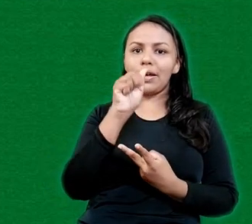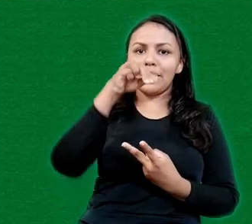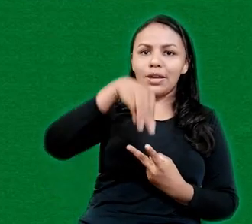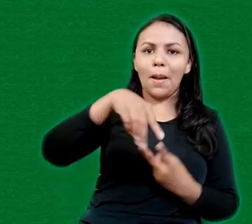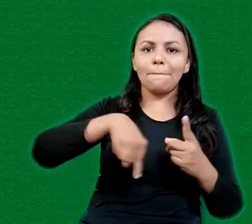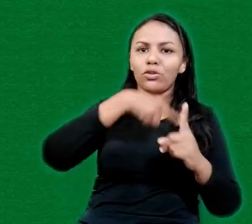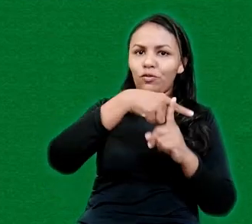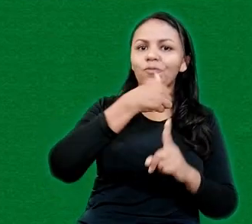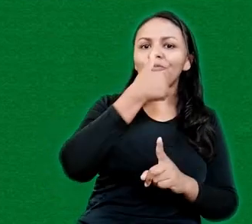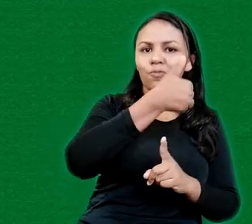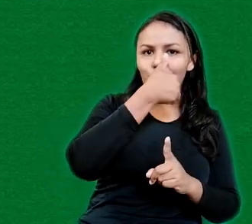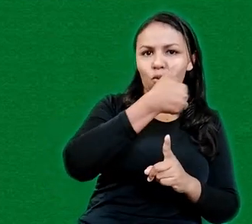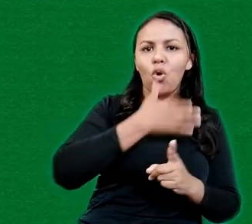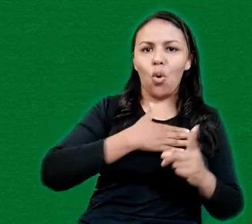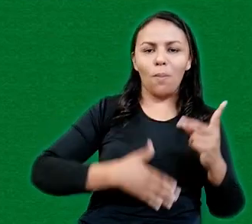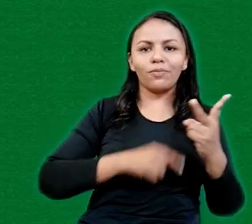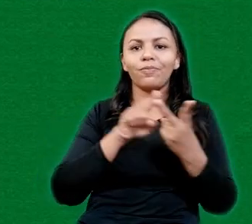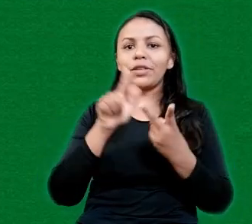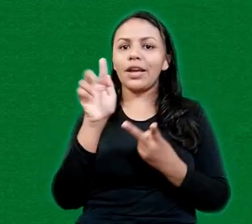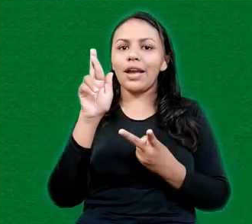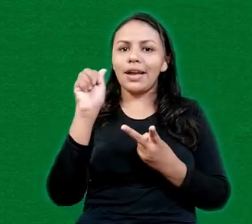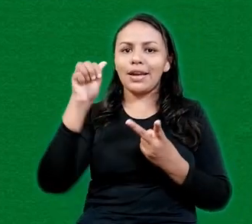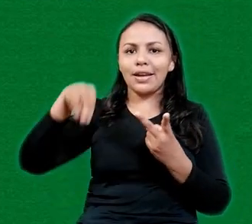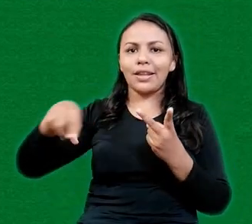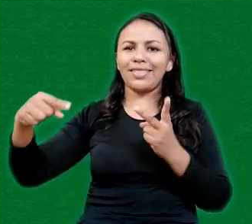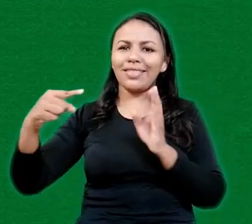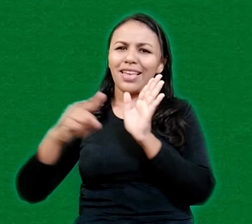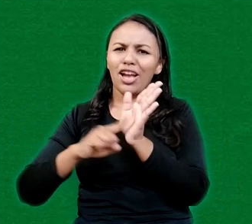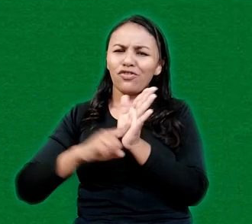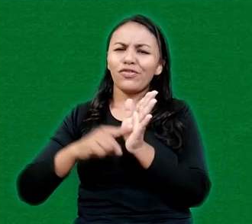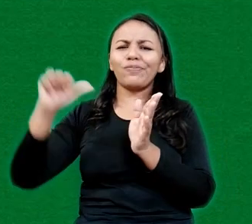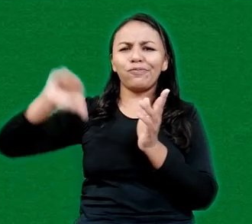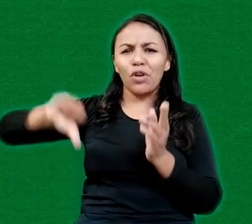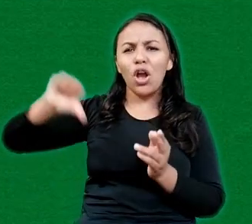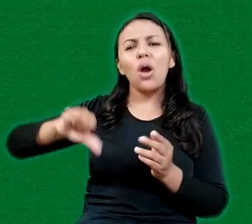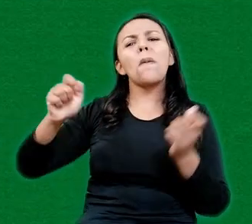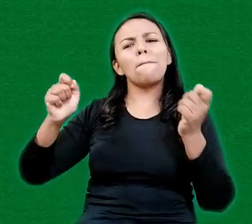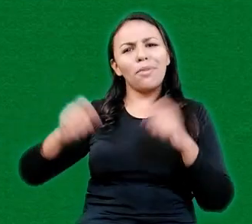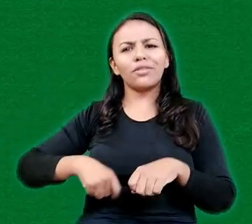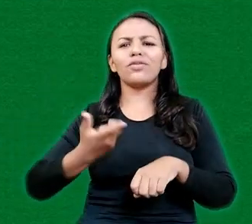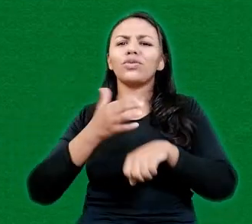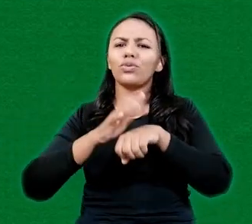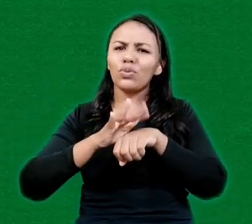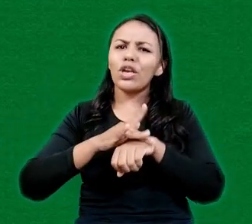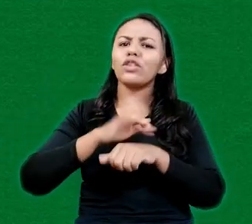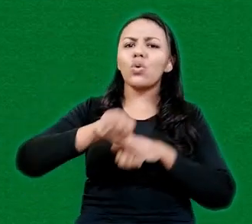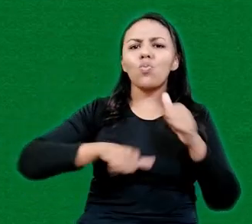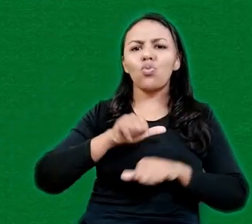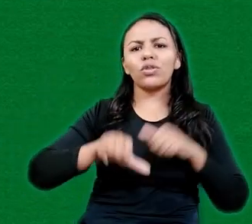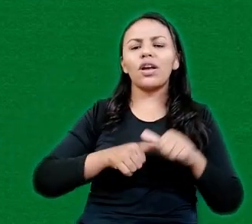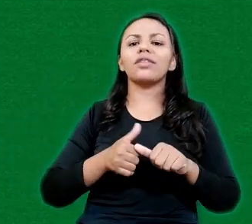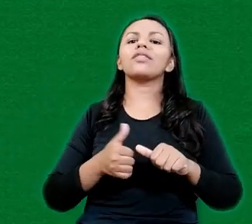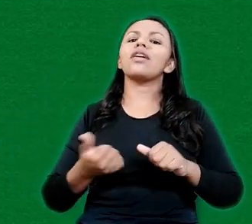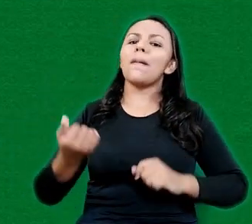são satisfatórias ao nosso corpo, e bactérias gram-negativas, que podem causar alguma doença, alterações